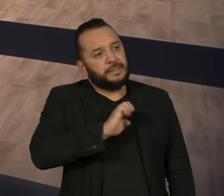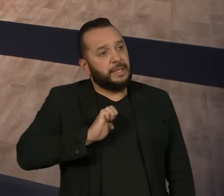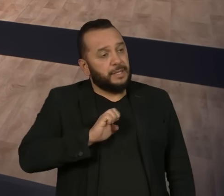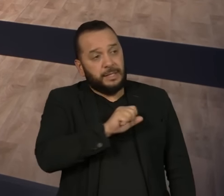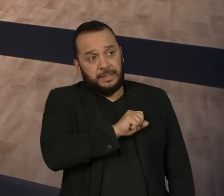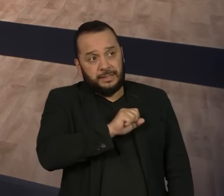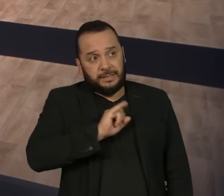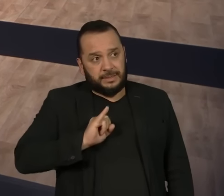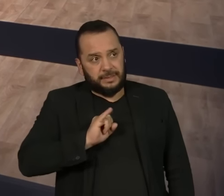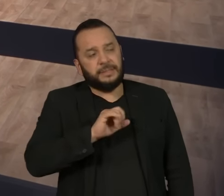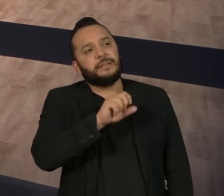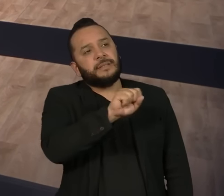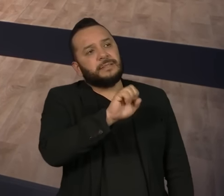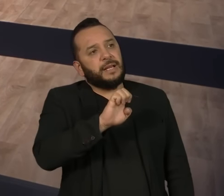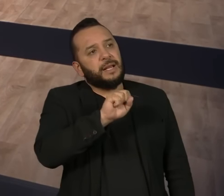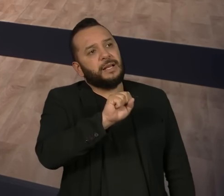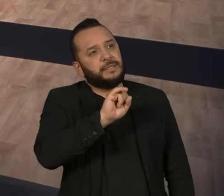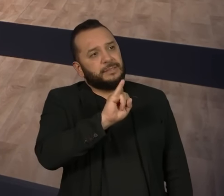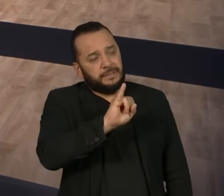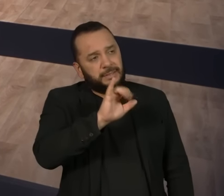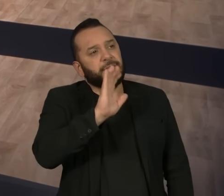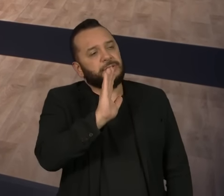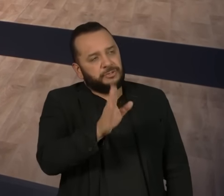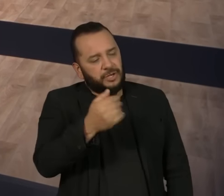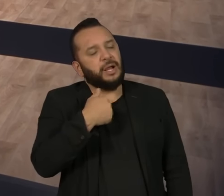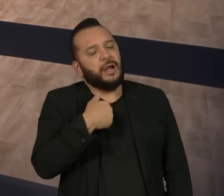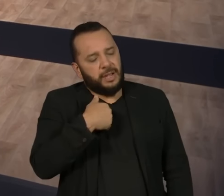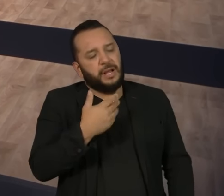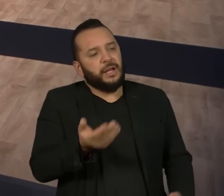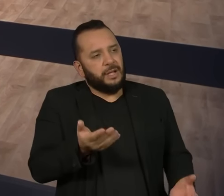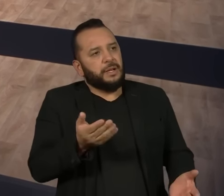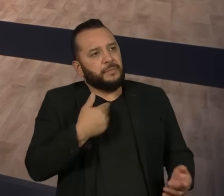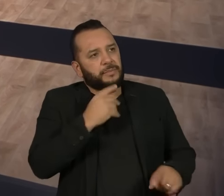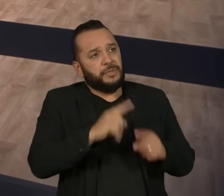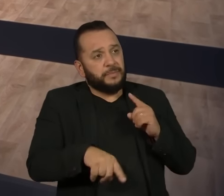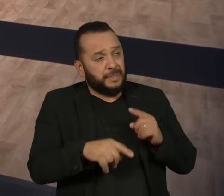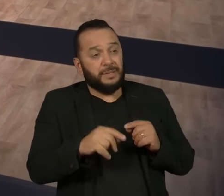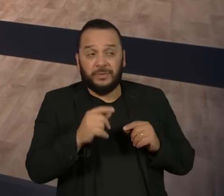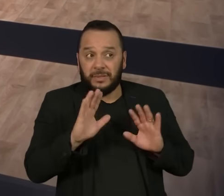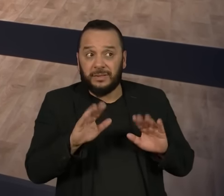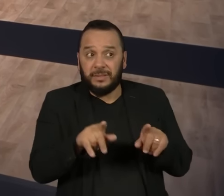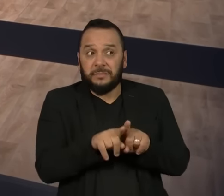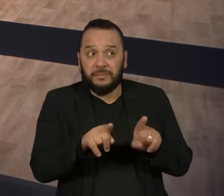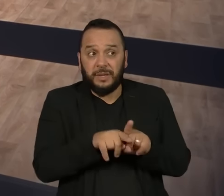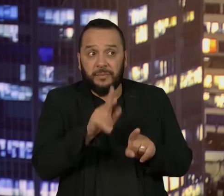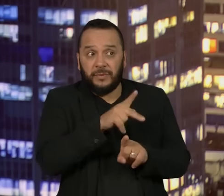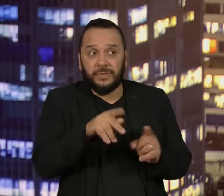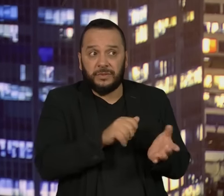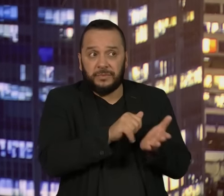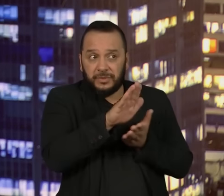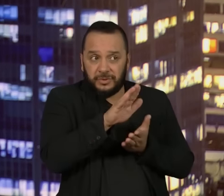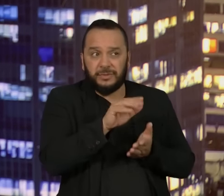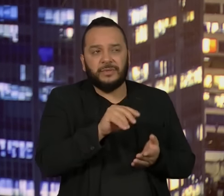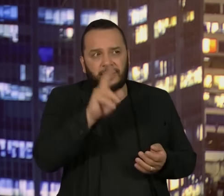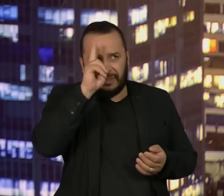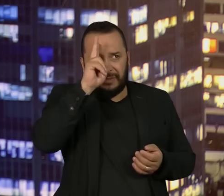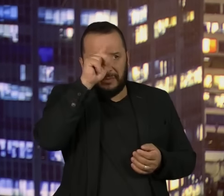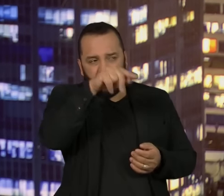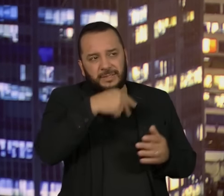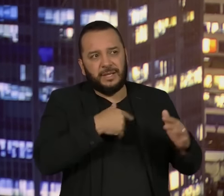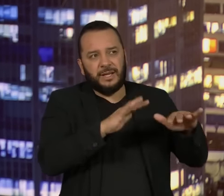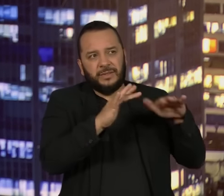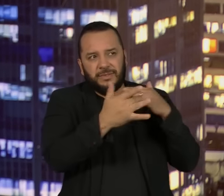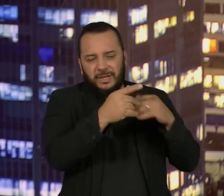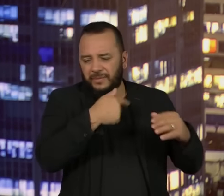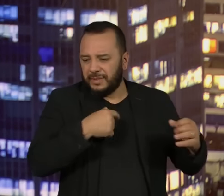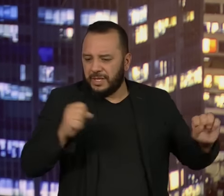ele foi demitido, né? Embora a escola tenha dito ali que não foi bem assim, ele foi demitido por... Eu lembro você nas redes sociais